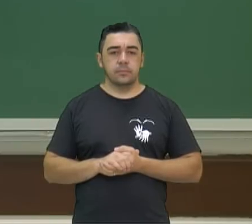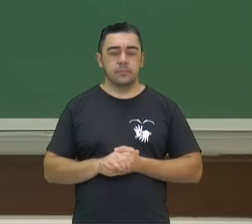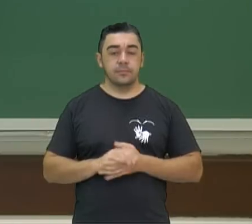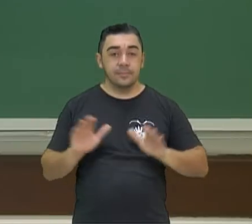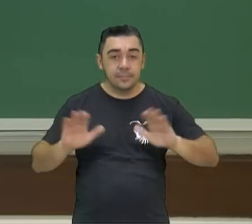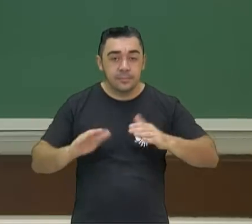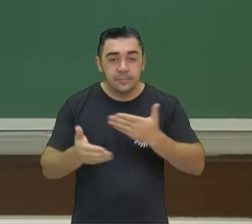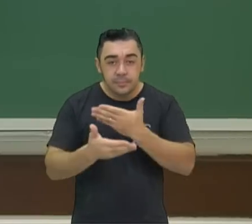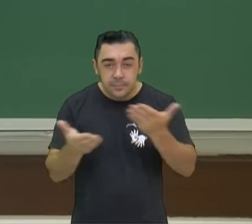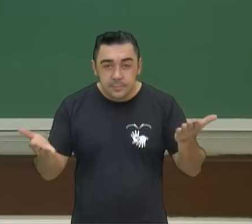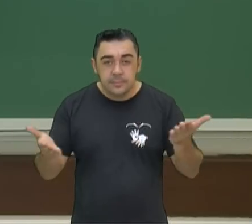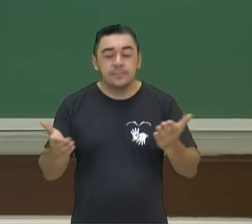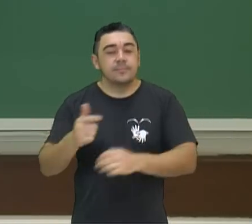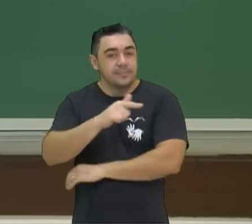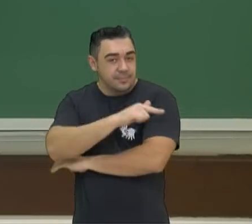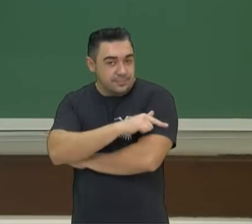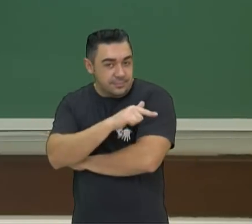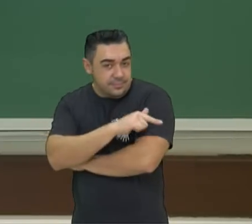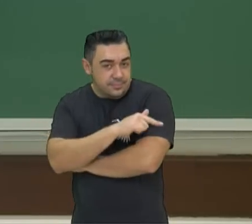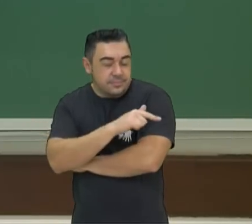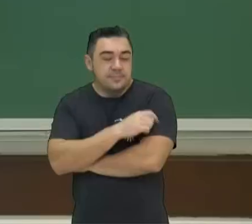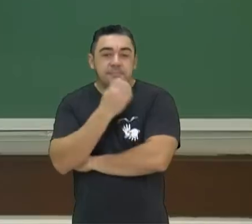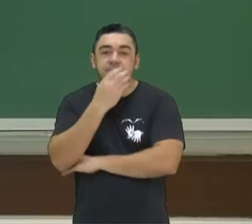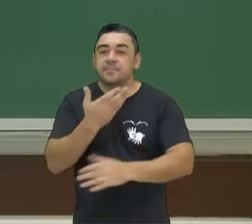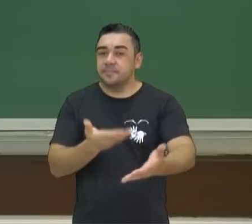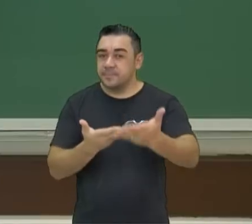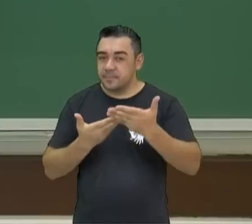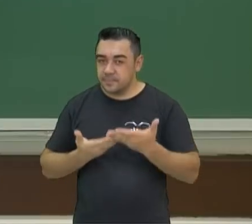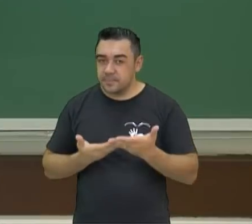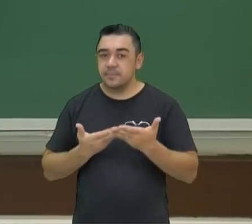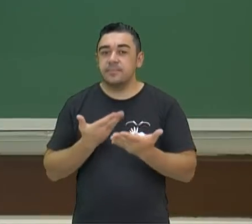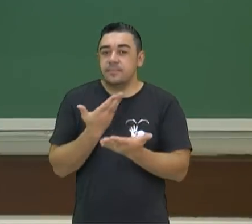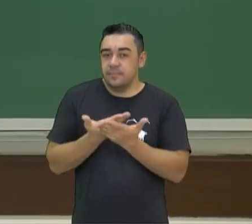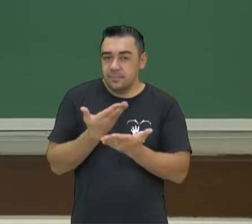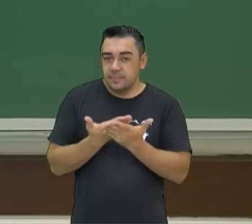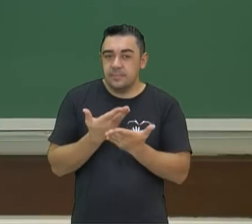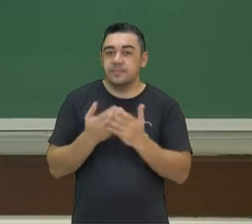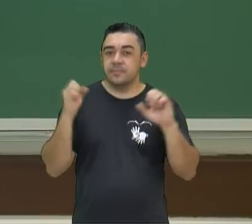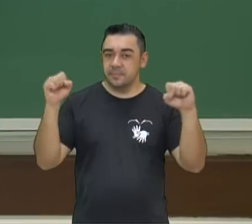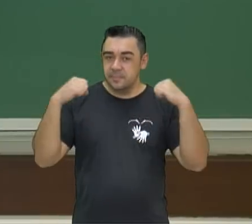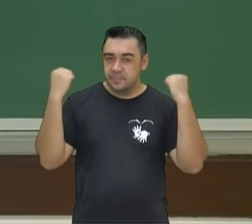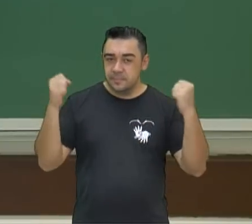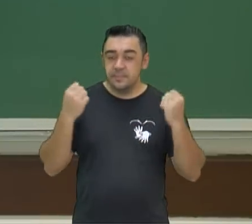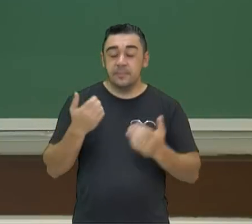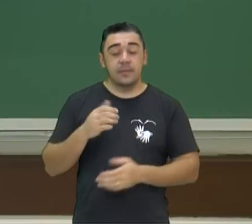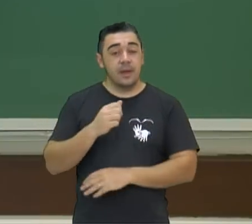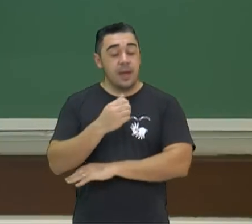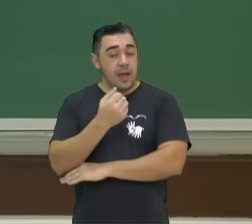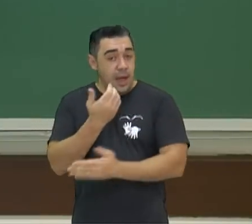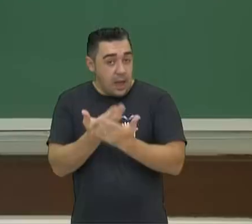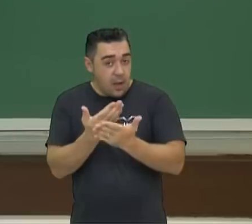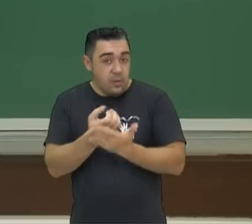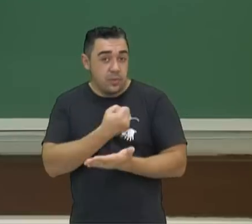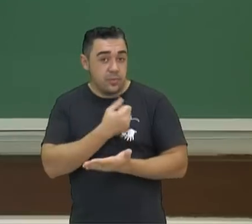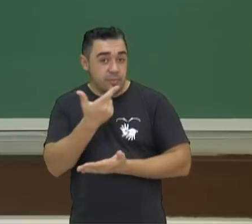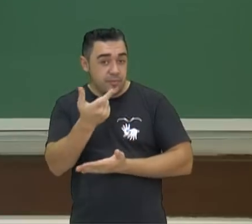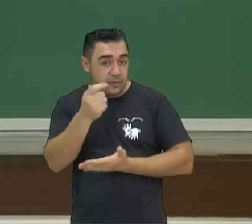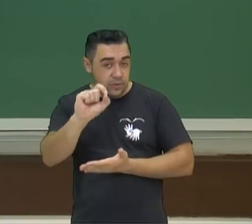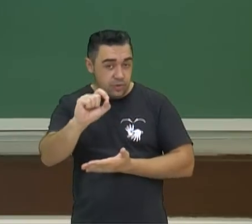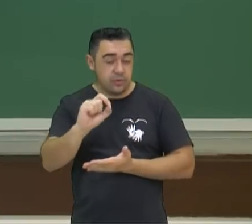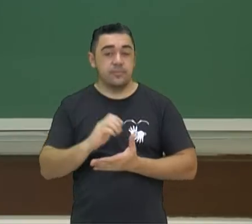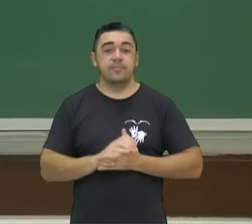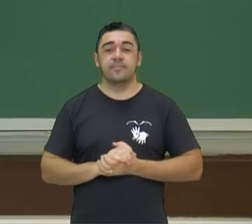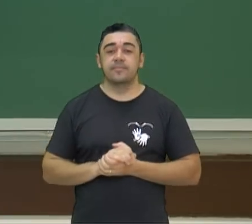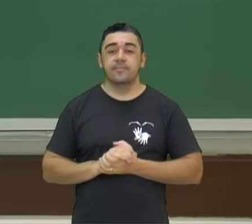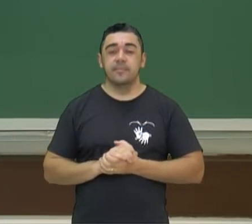Olá, galerinha do 7º ano! Bem-vindos a mais uma aula de Educação Física, aula de número 20. Vamos ver